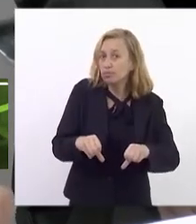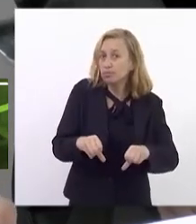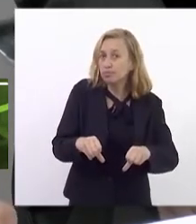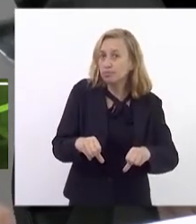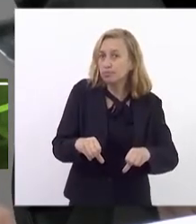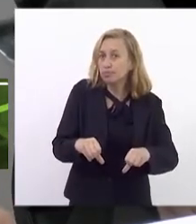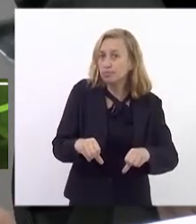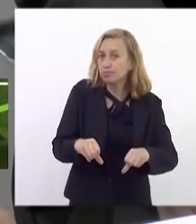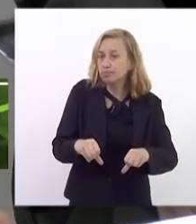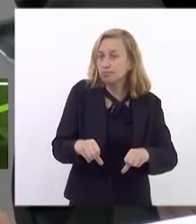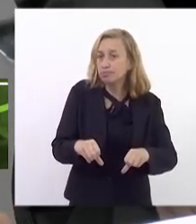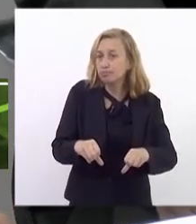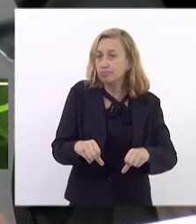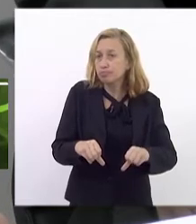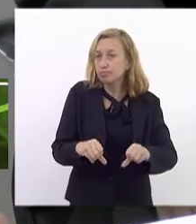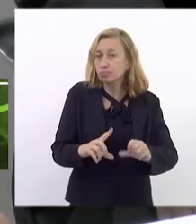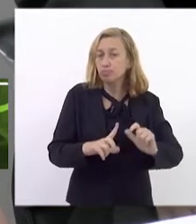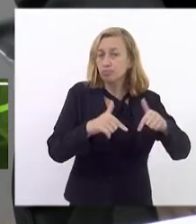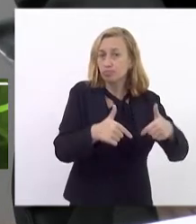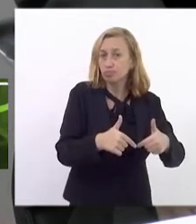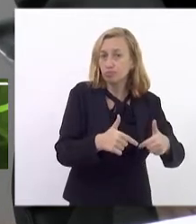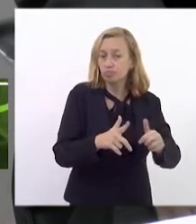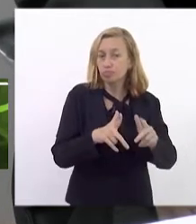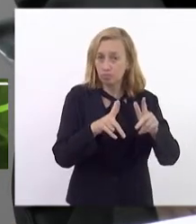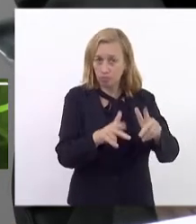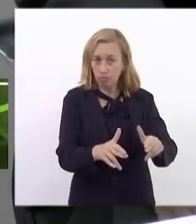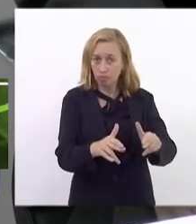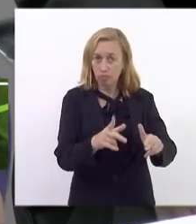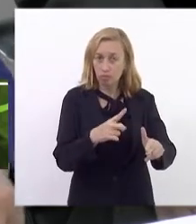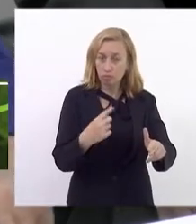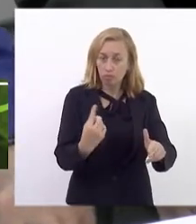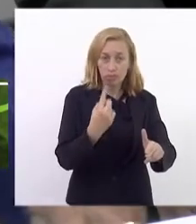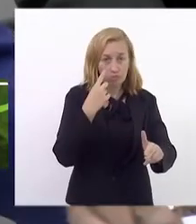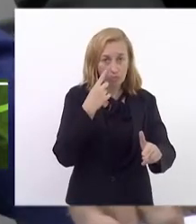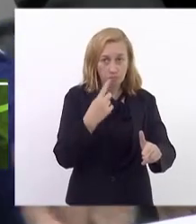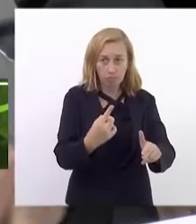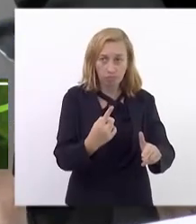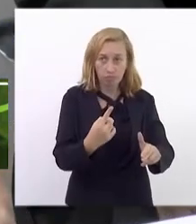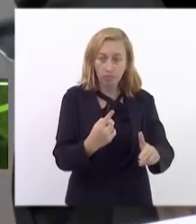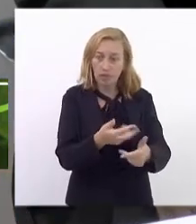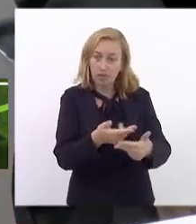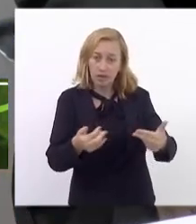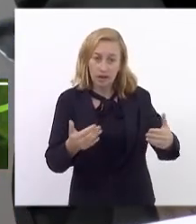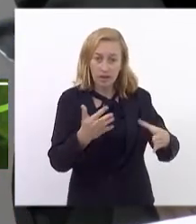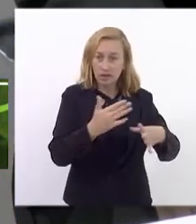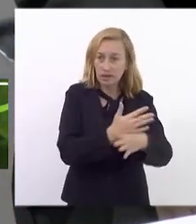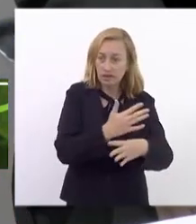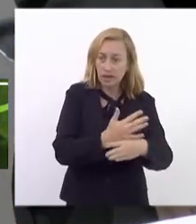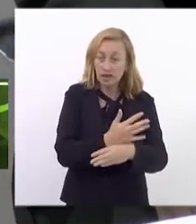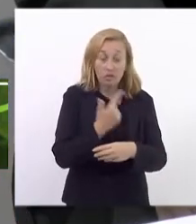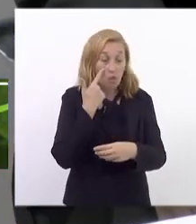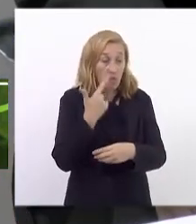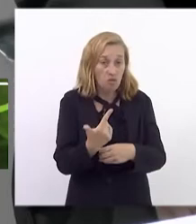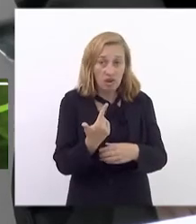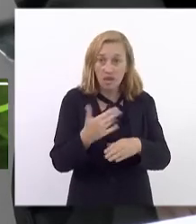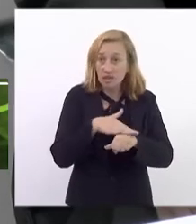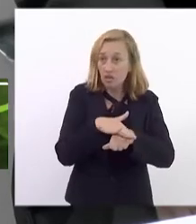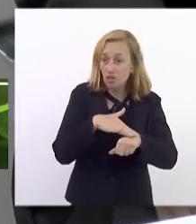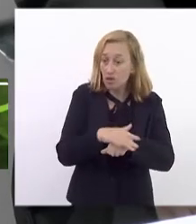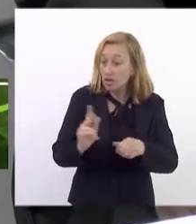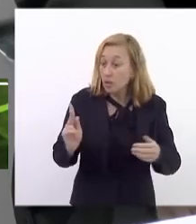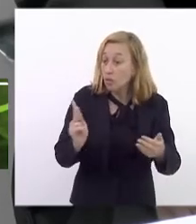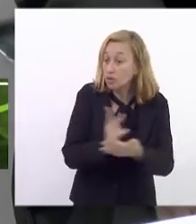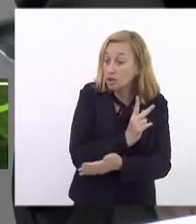numa intervenção desta, né, onde você tem várias cidades, também a gente não vê essa conversa